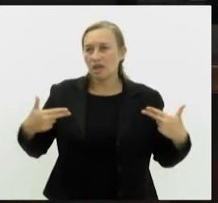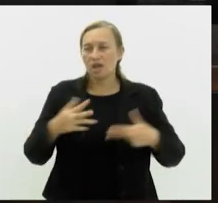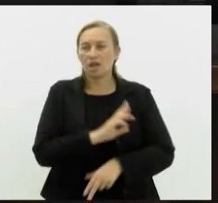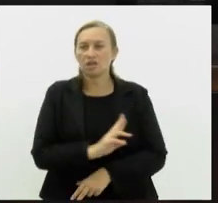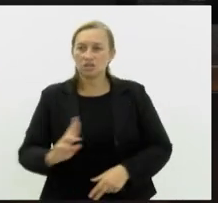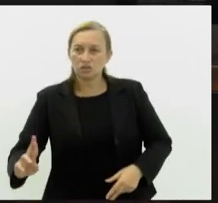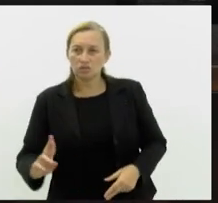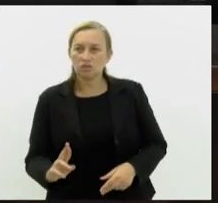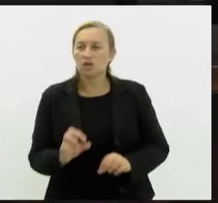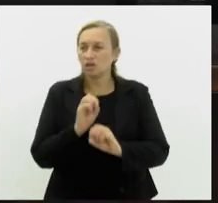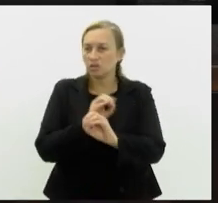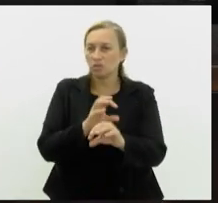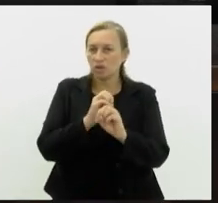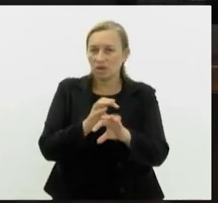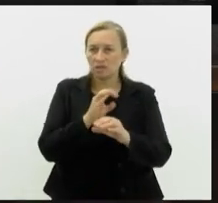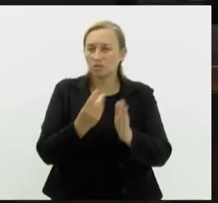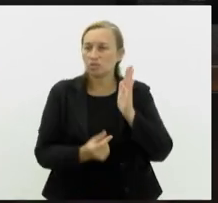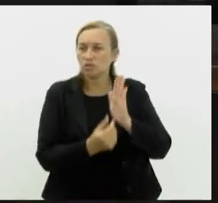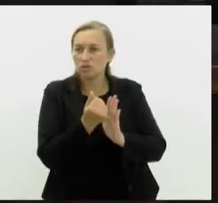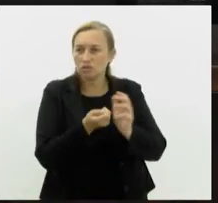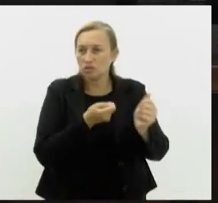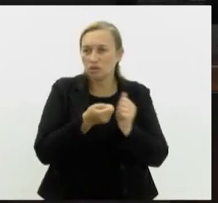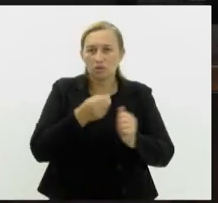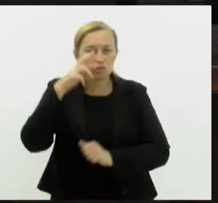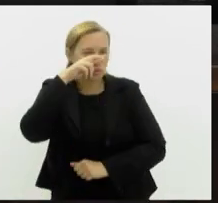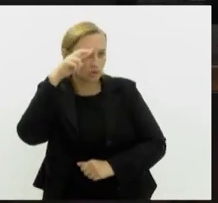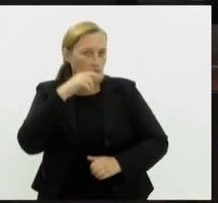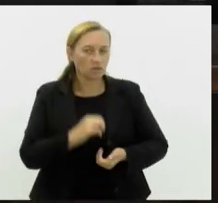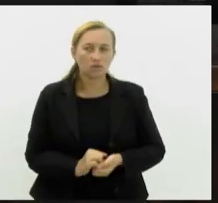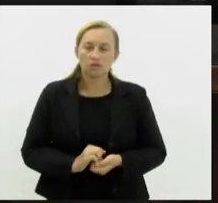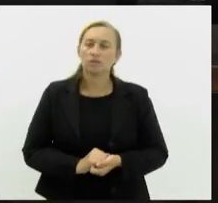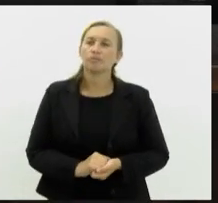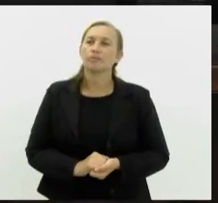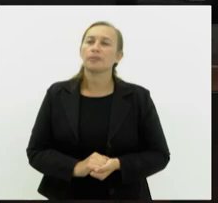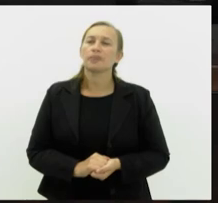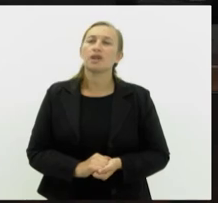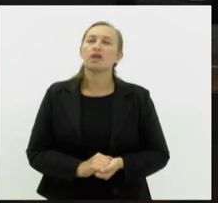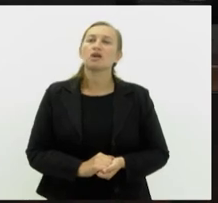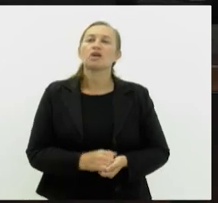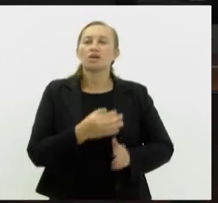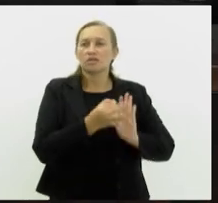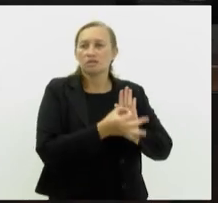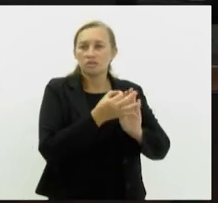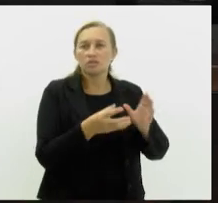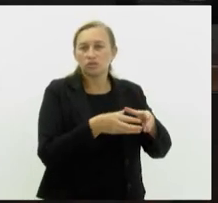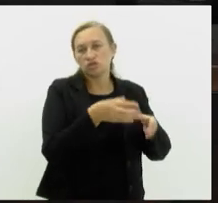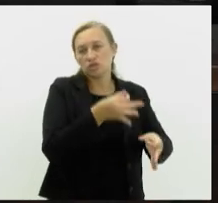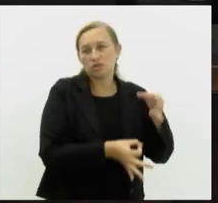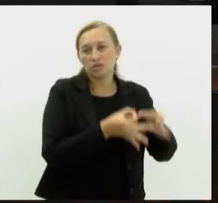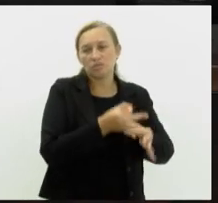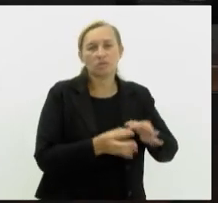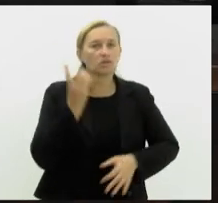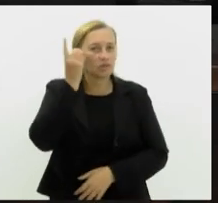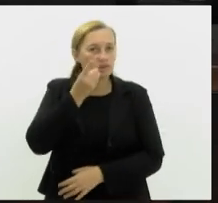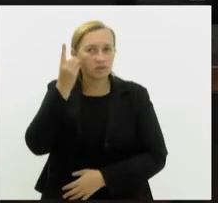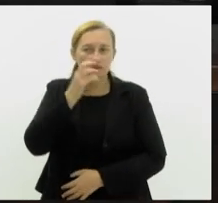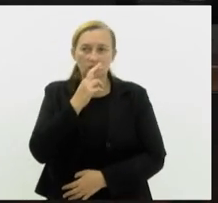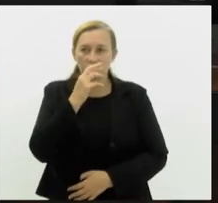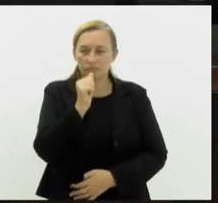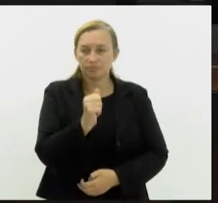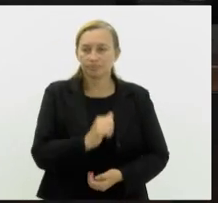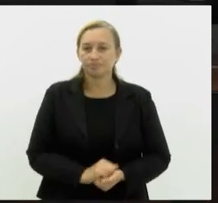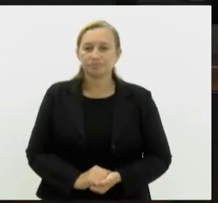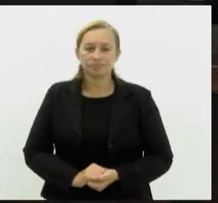nacional, de educação, de orçamento, fiscalização financeira e controle. Para emitir parecer pela Comissão de Constituição e Justiça, deputado Rodrigo